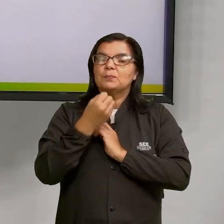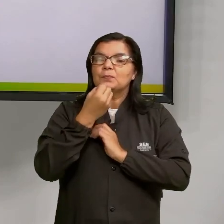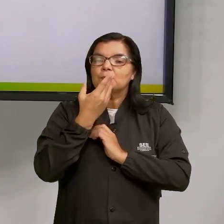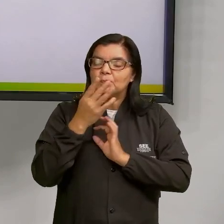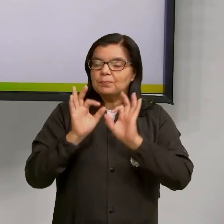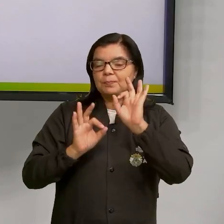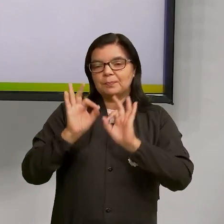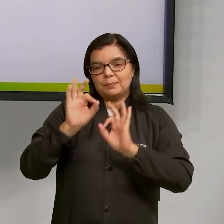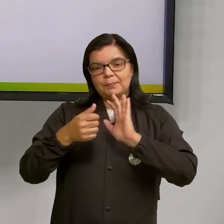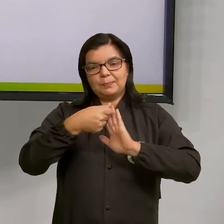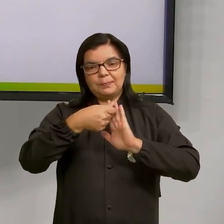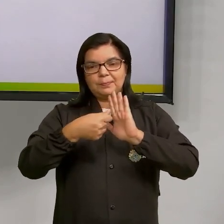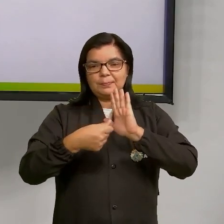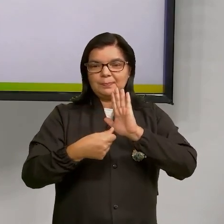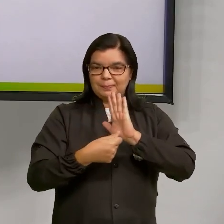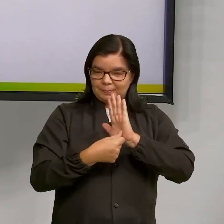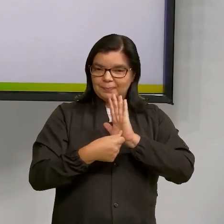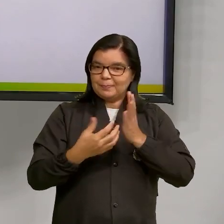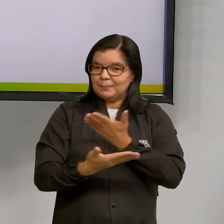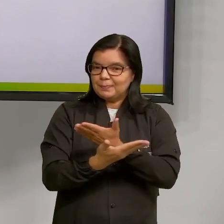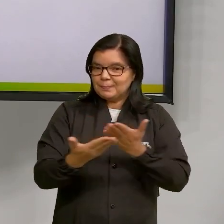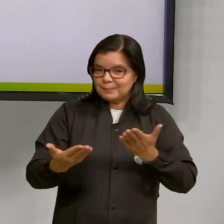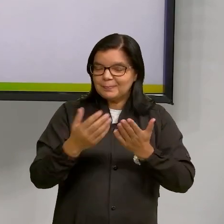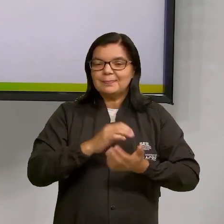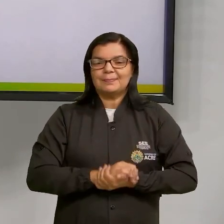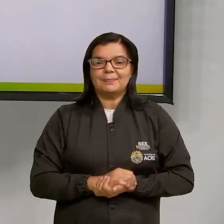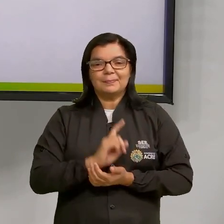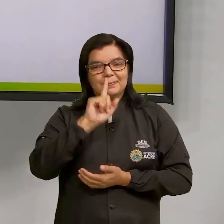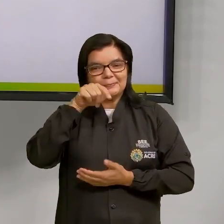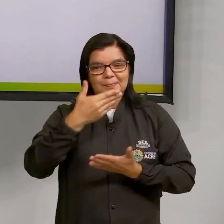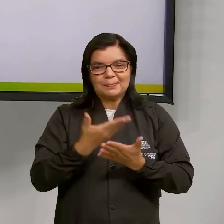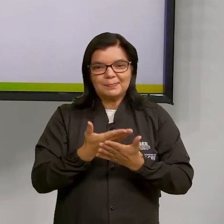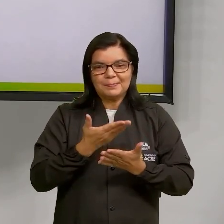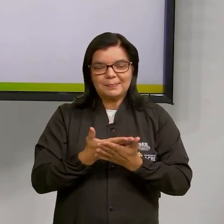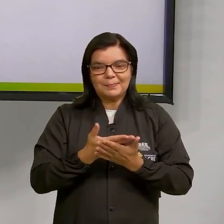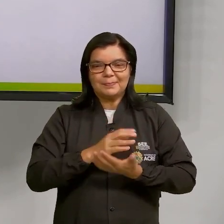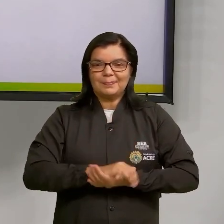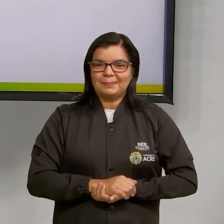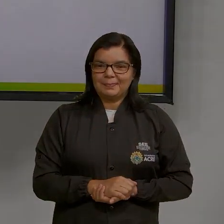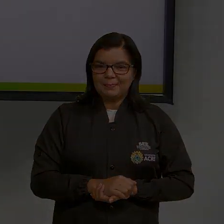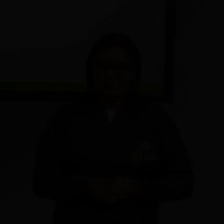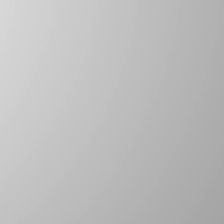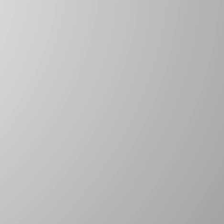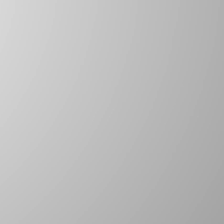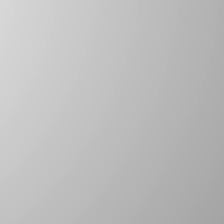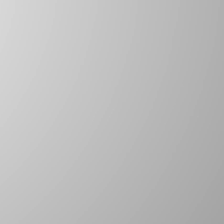elaboração de redação a todos vocês e até a próxima videoaula.